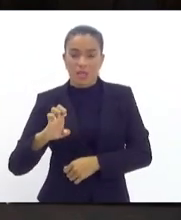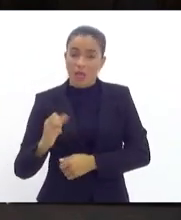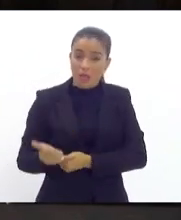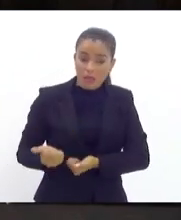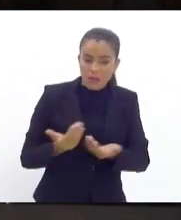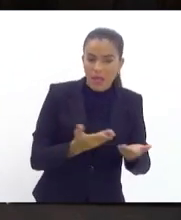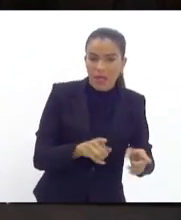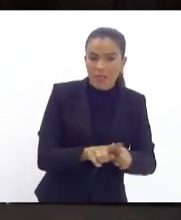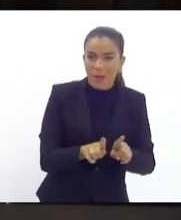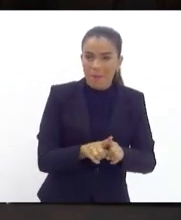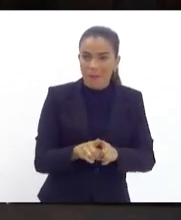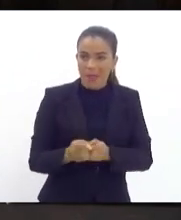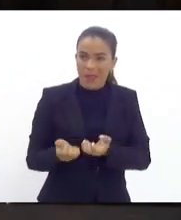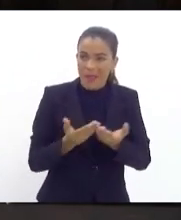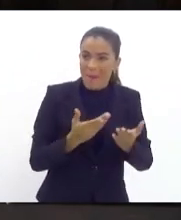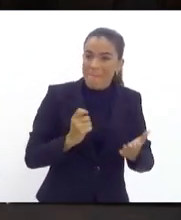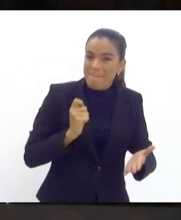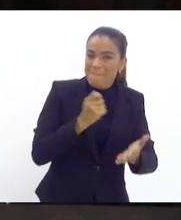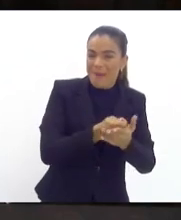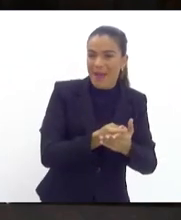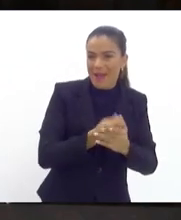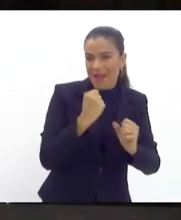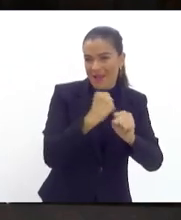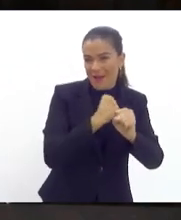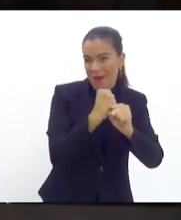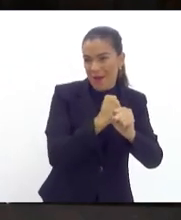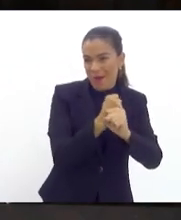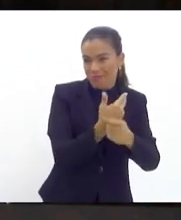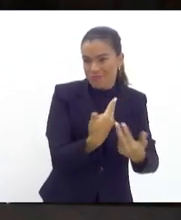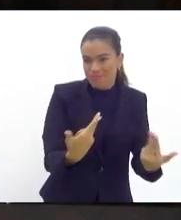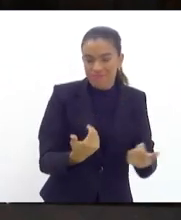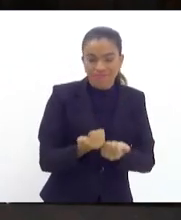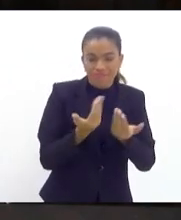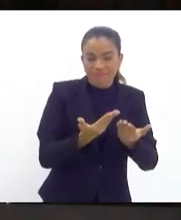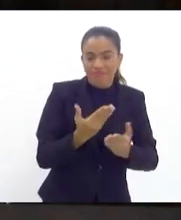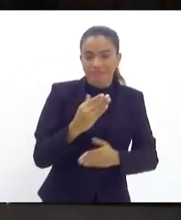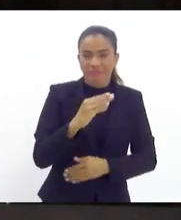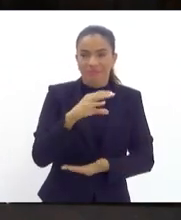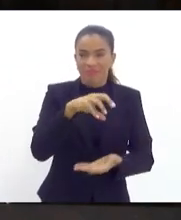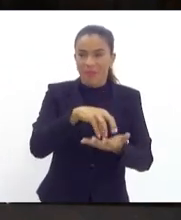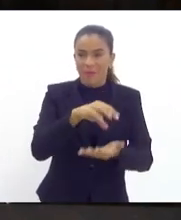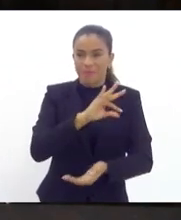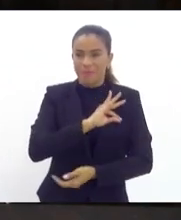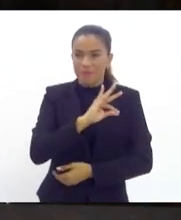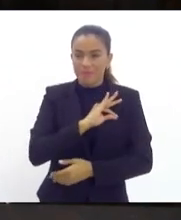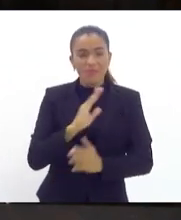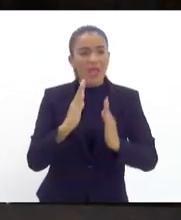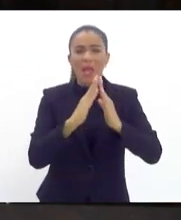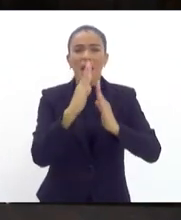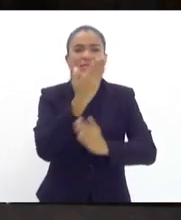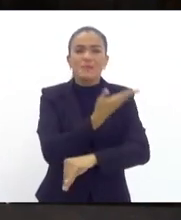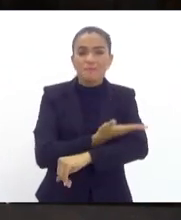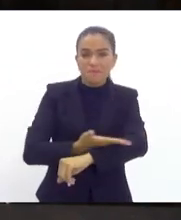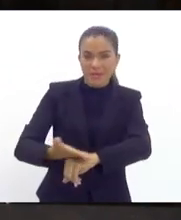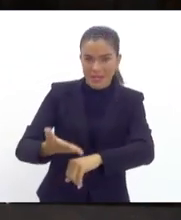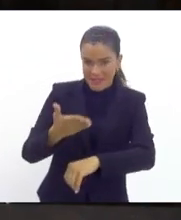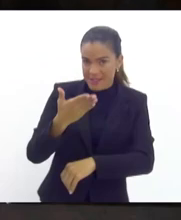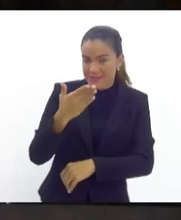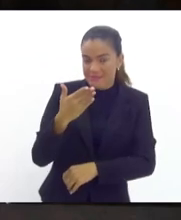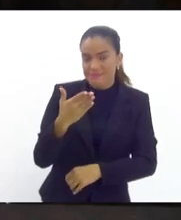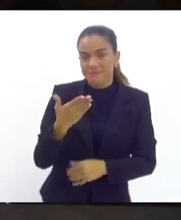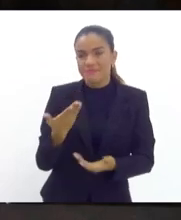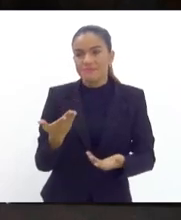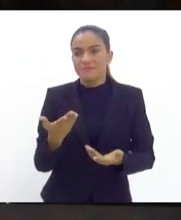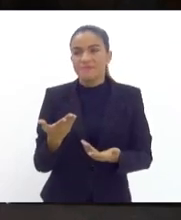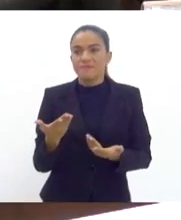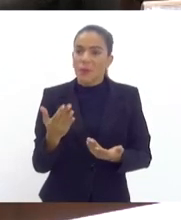como custear eventuais intervenções ali para que a gente possa dar finalidade a isso é aquela casa branca ali então é importante a gente